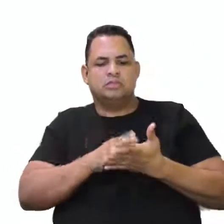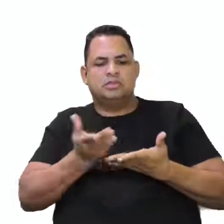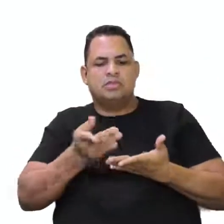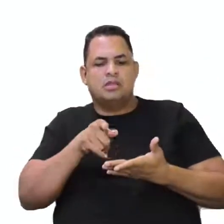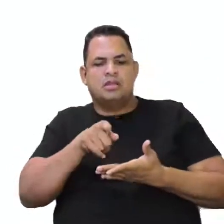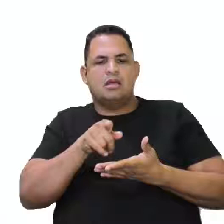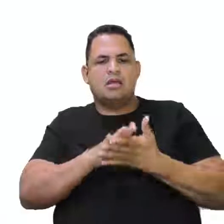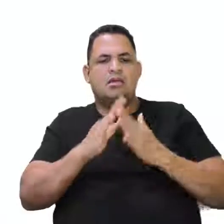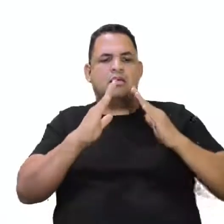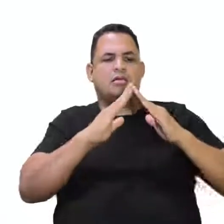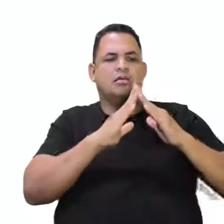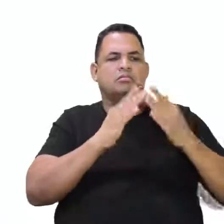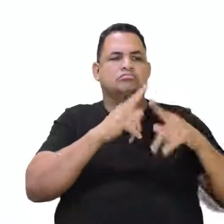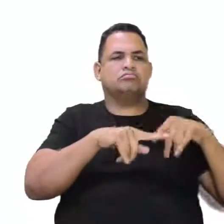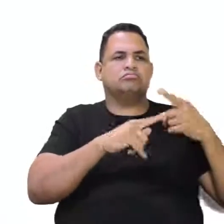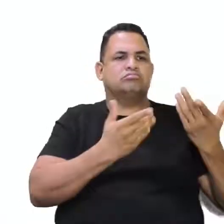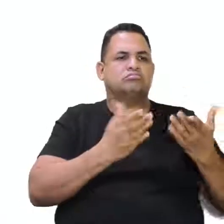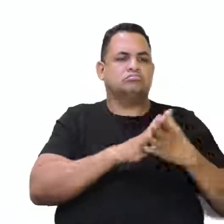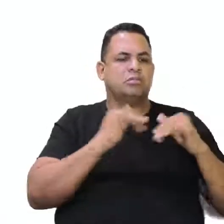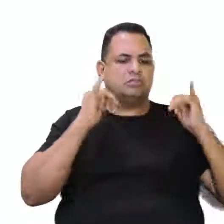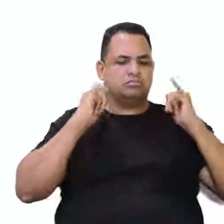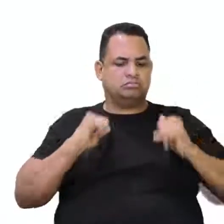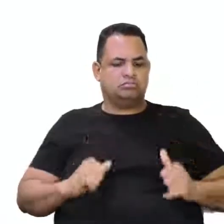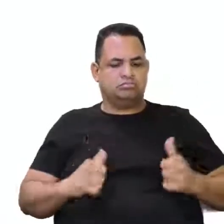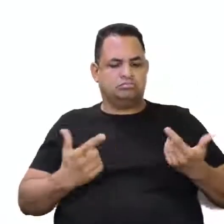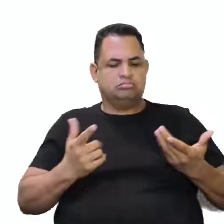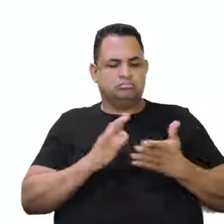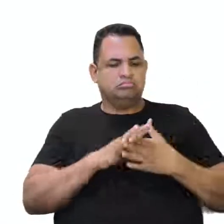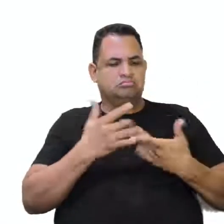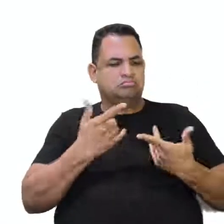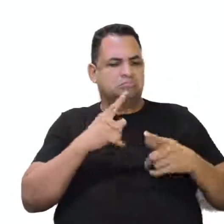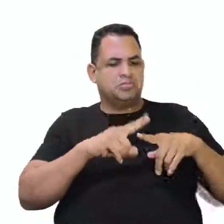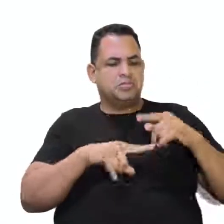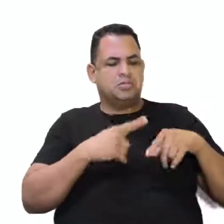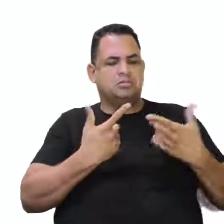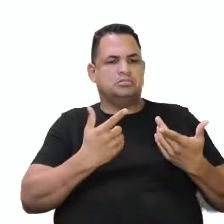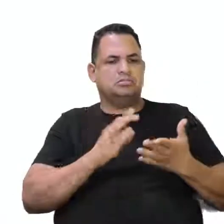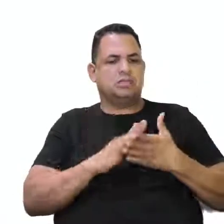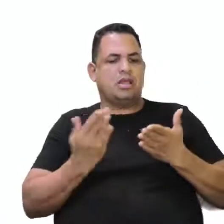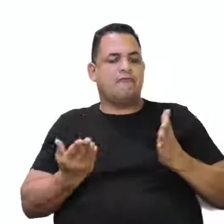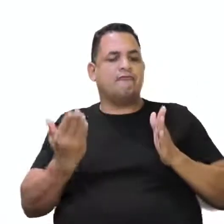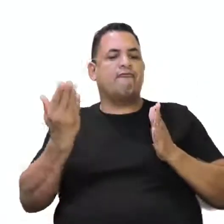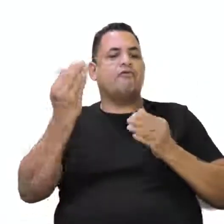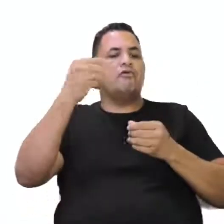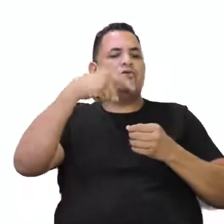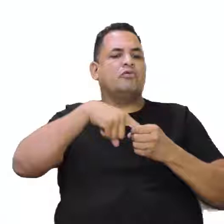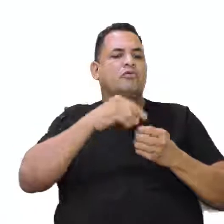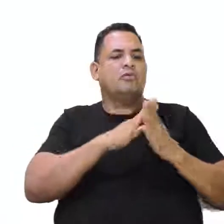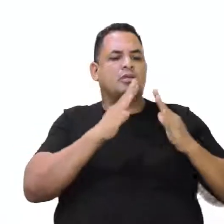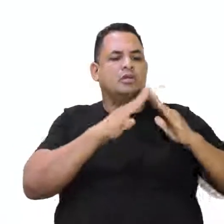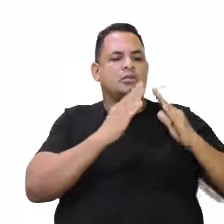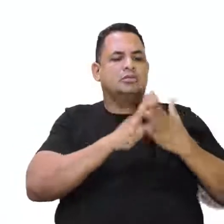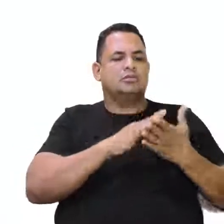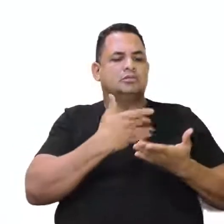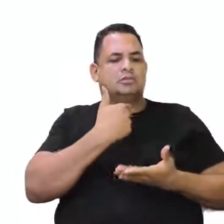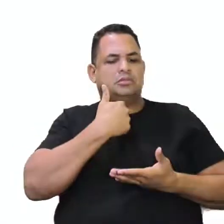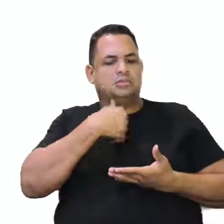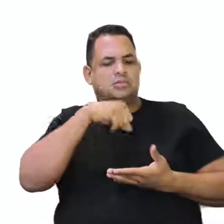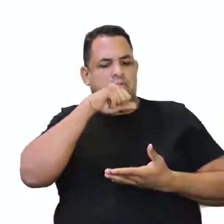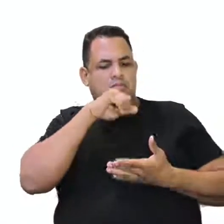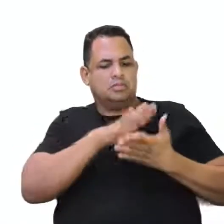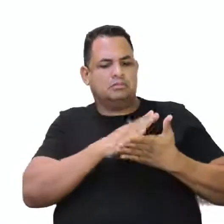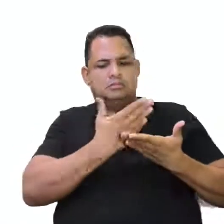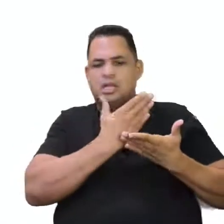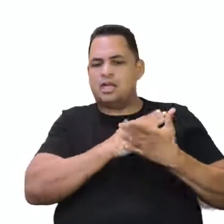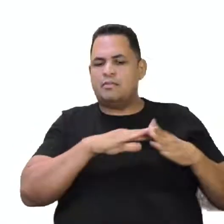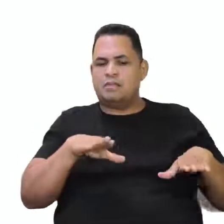com algo que não era seu e saiu de casa, na mochila não tinha aquele item e voltou com um item que não era. Não foram os pais que compraram, você tem que